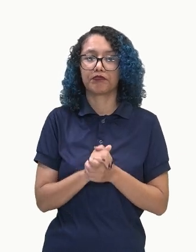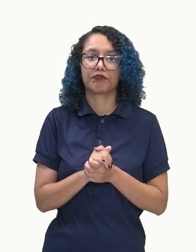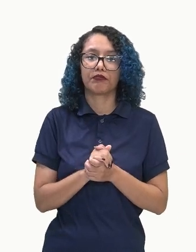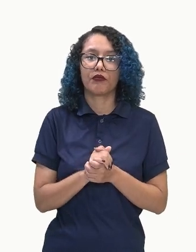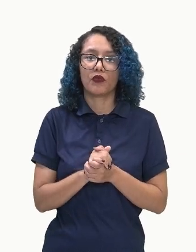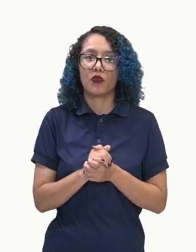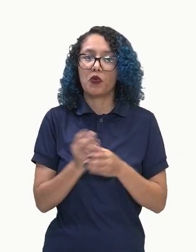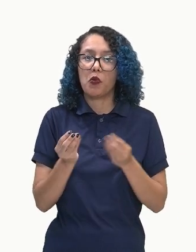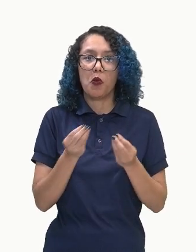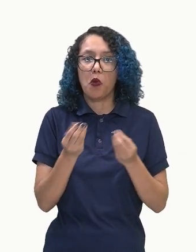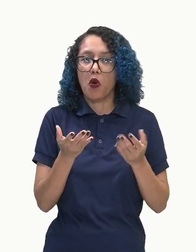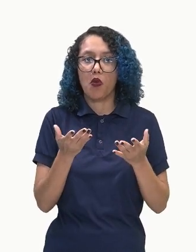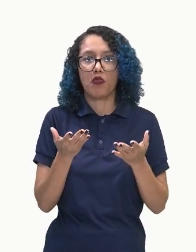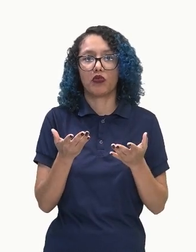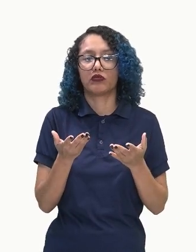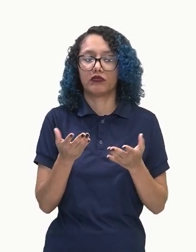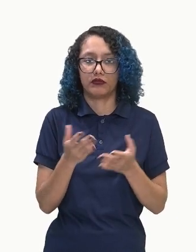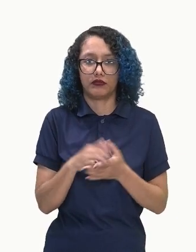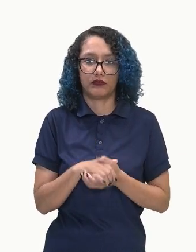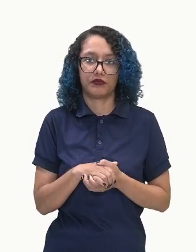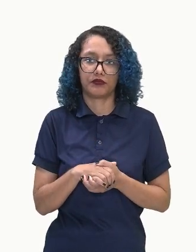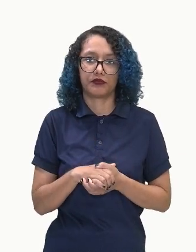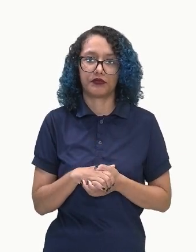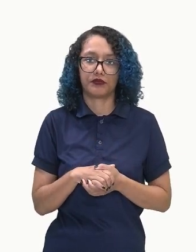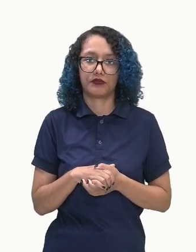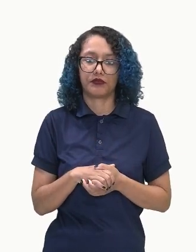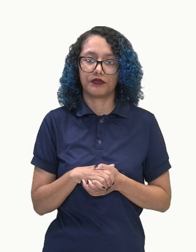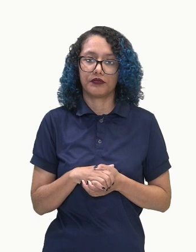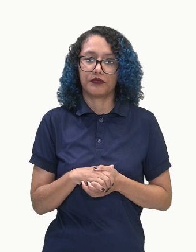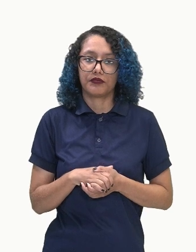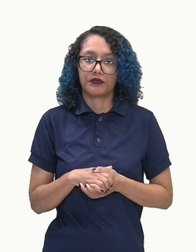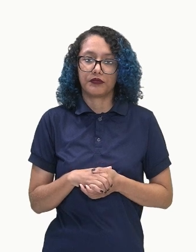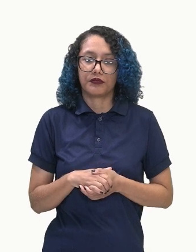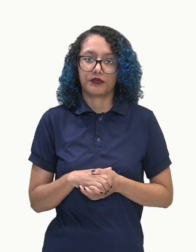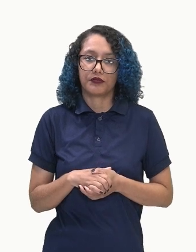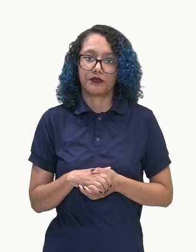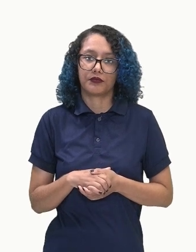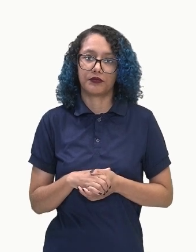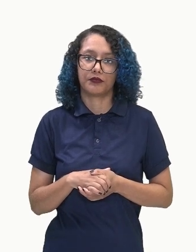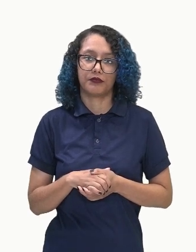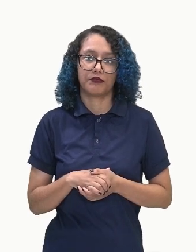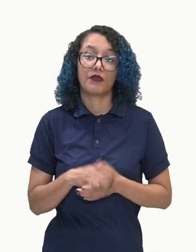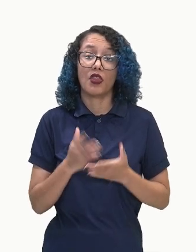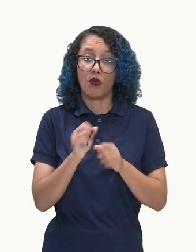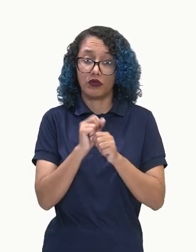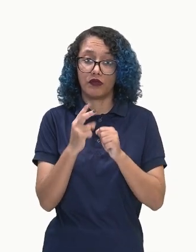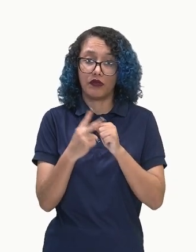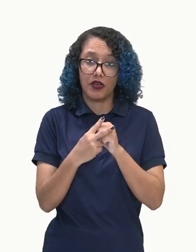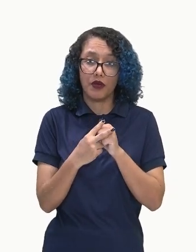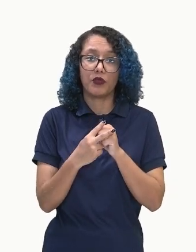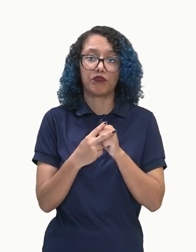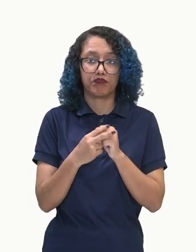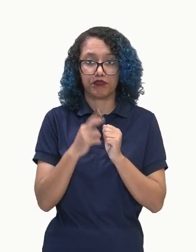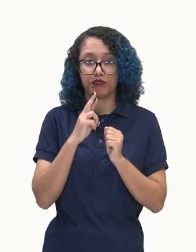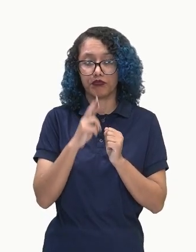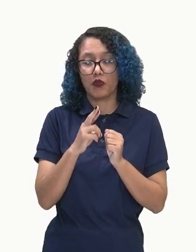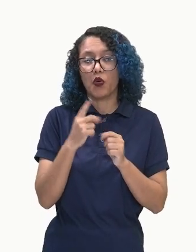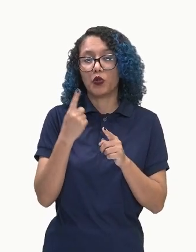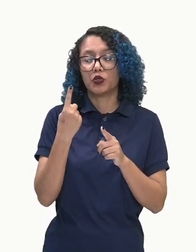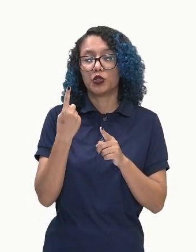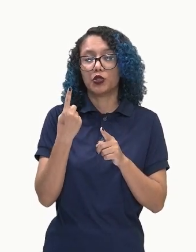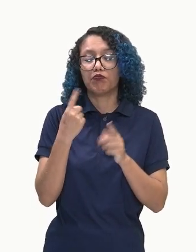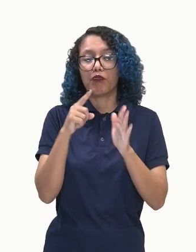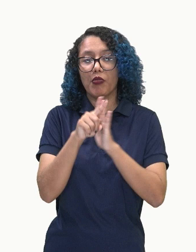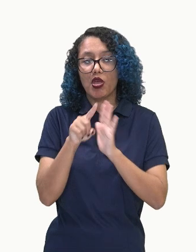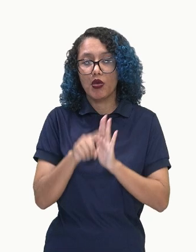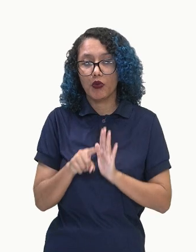até que ponto, né? To what extent, até que ponto. Então, os advérbios, eles vão responder essas perguntas de